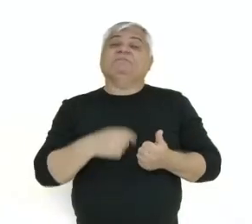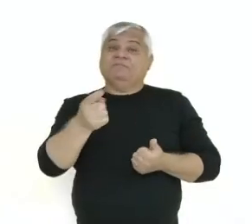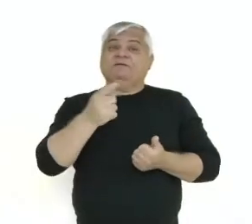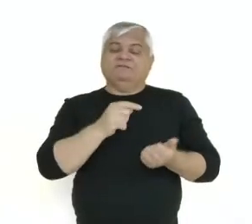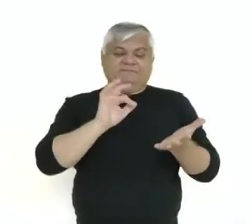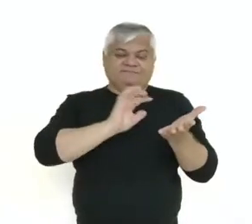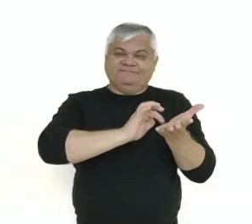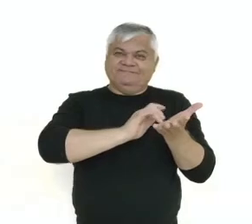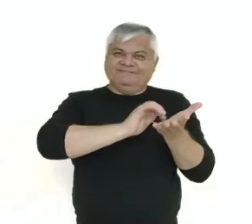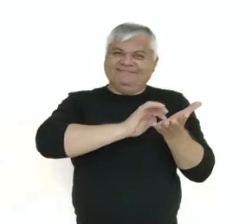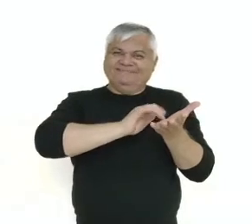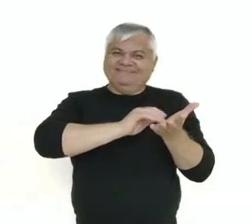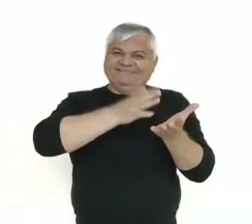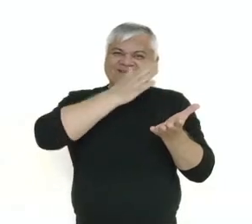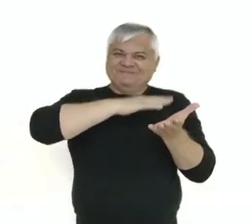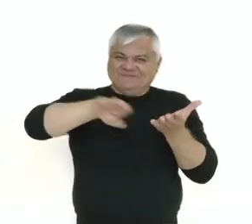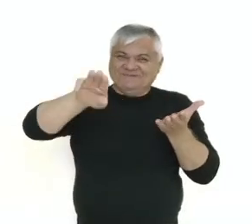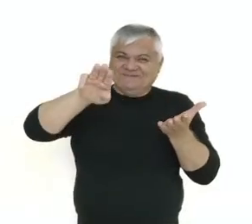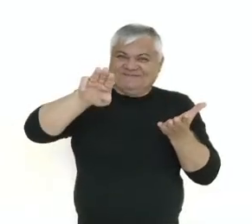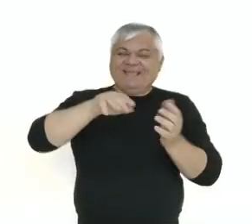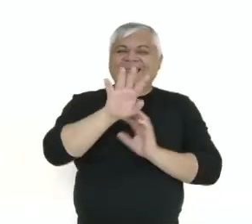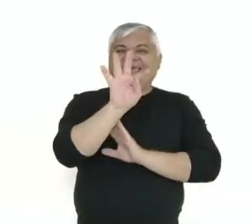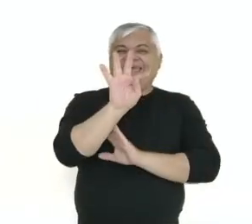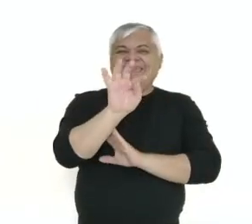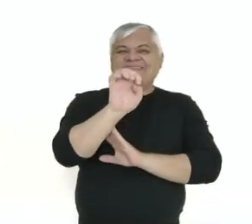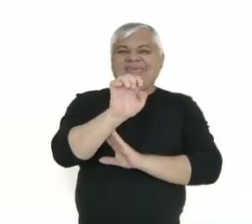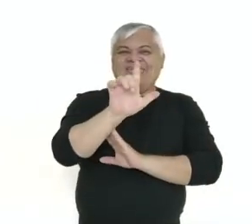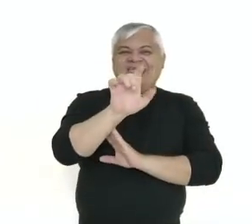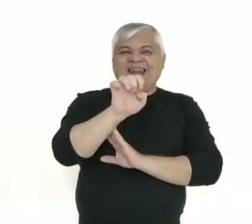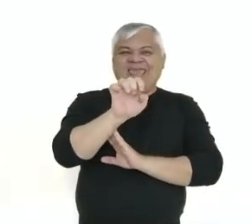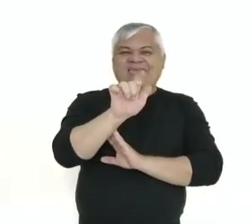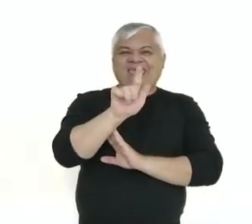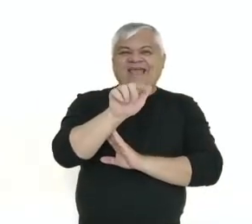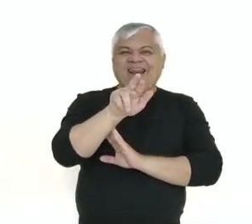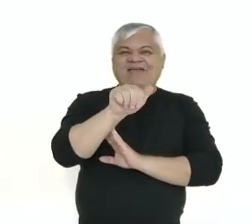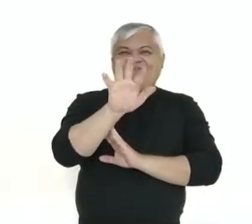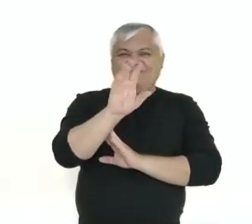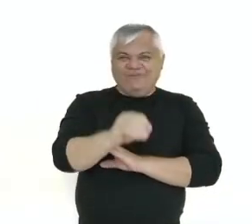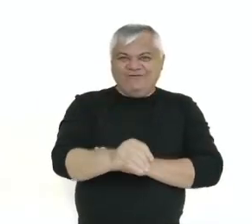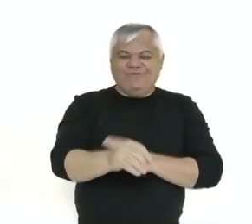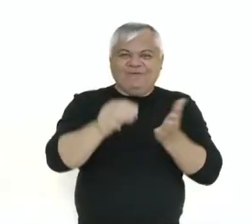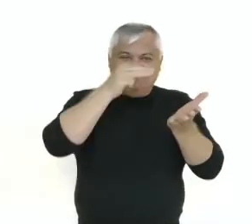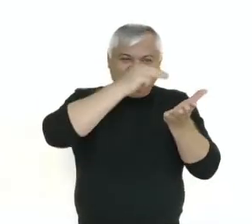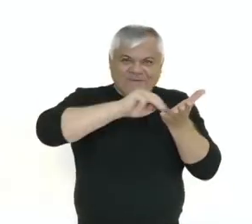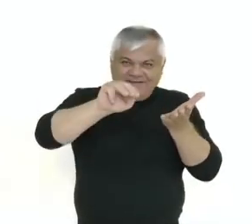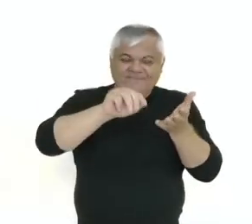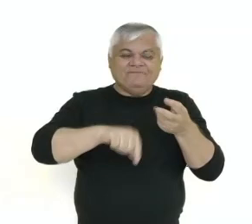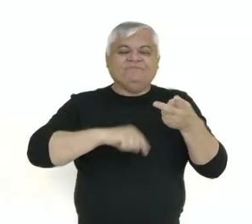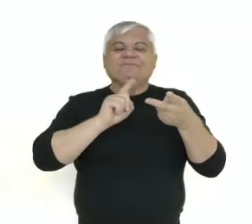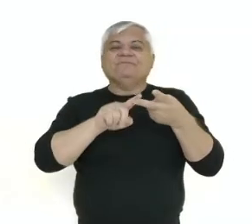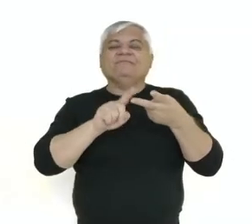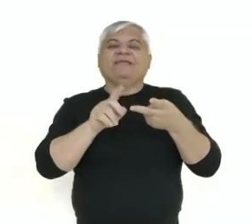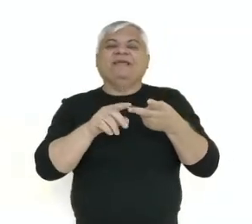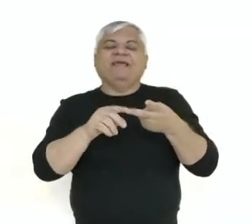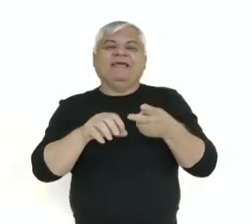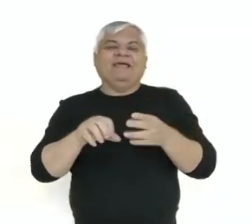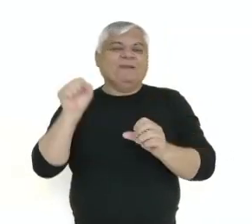a invenção do telégrafo por Samuel Morse em 1836 e do telefone